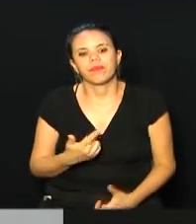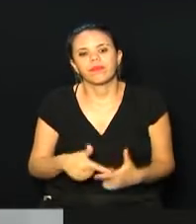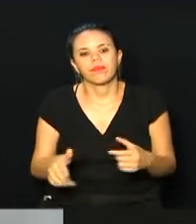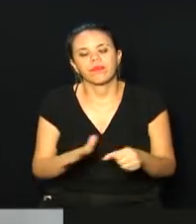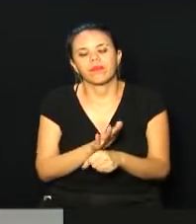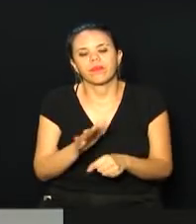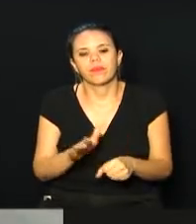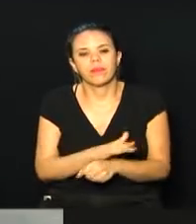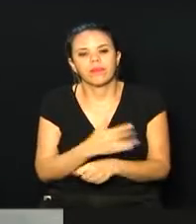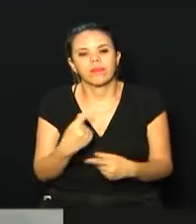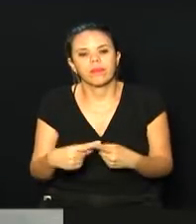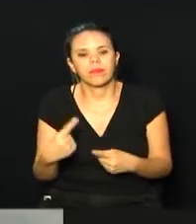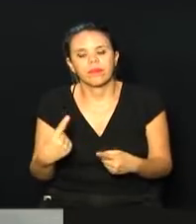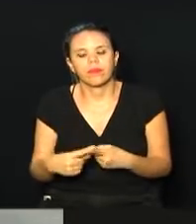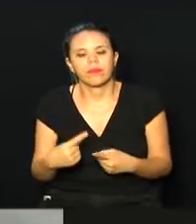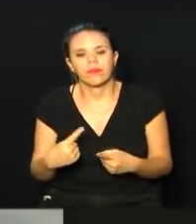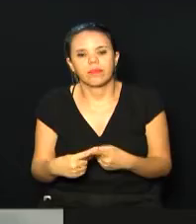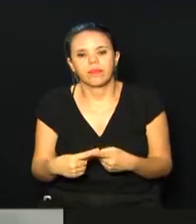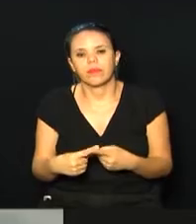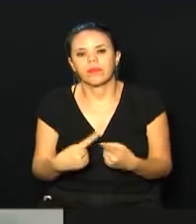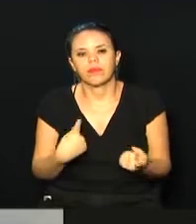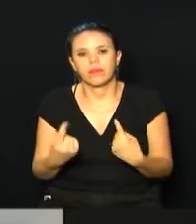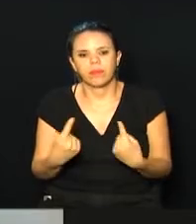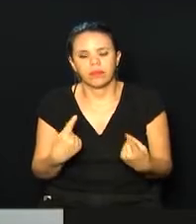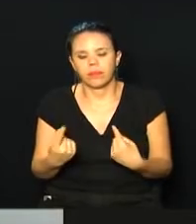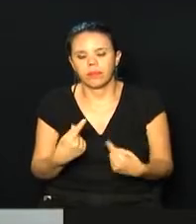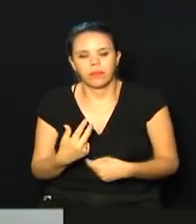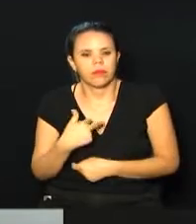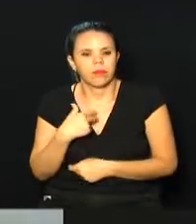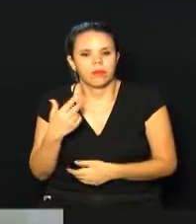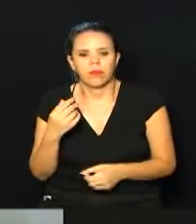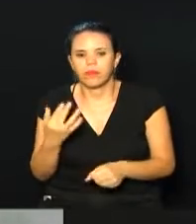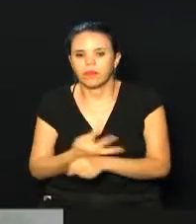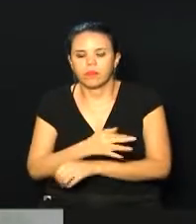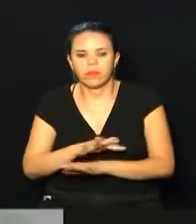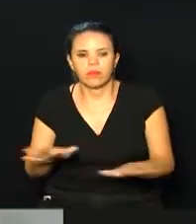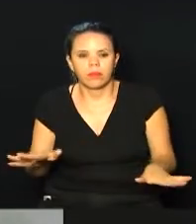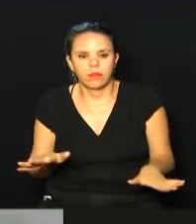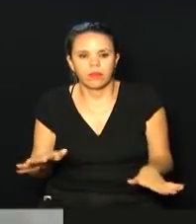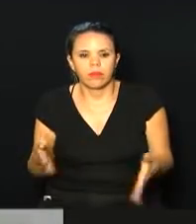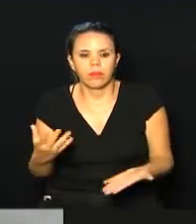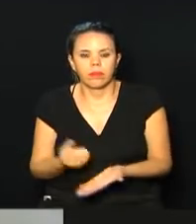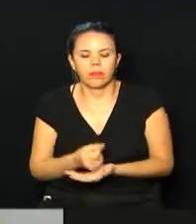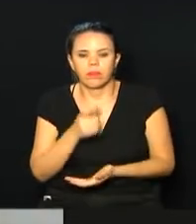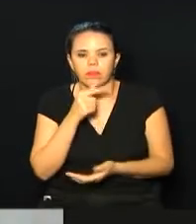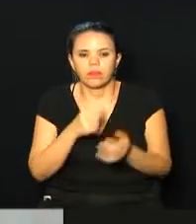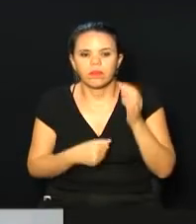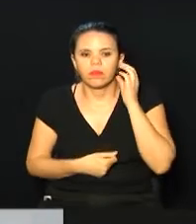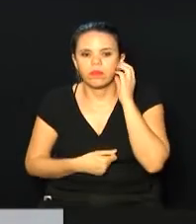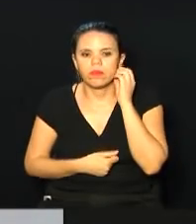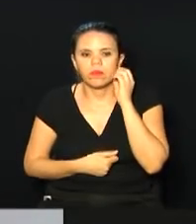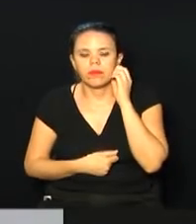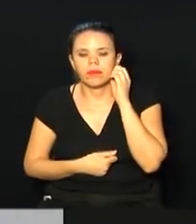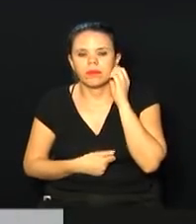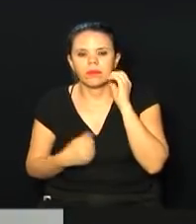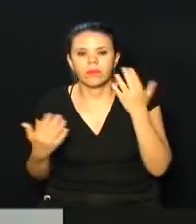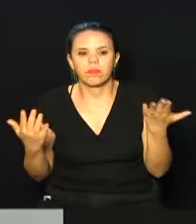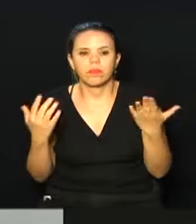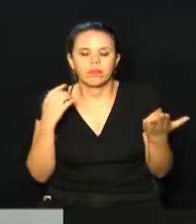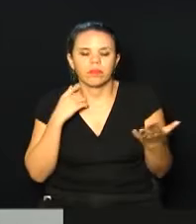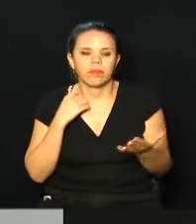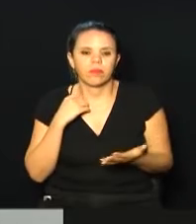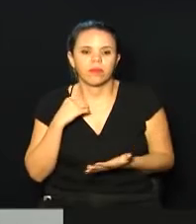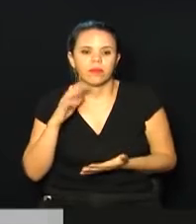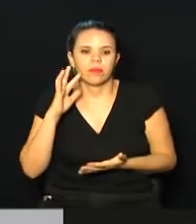transbordamento, porque a seção do córrego não comporta receber as águas. Qual é a